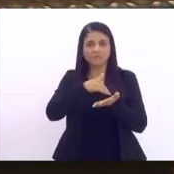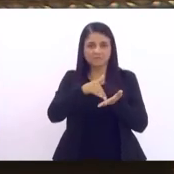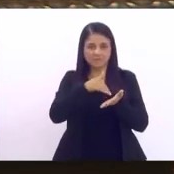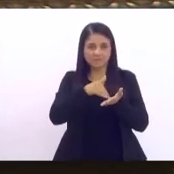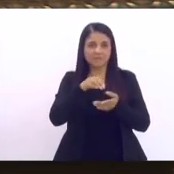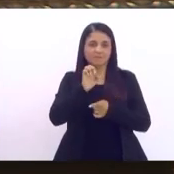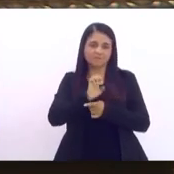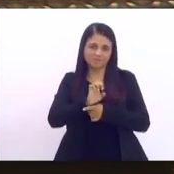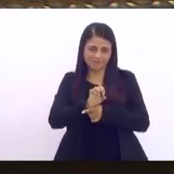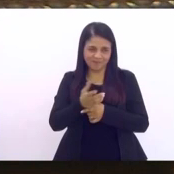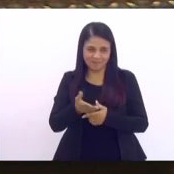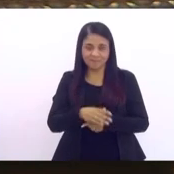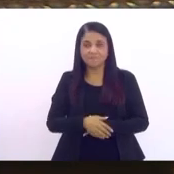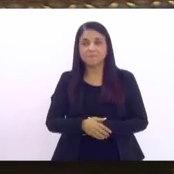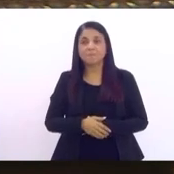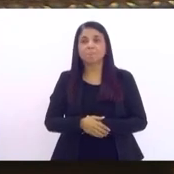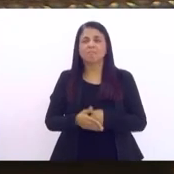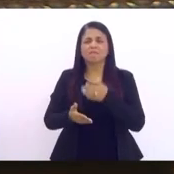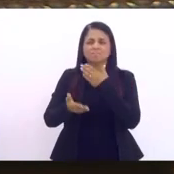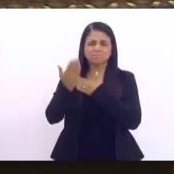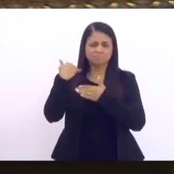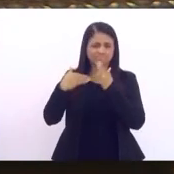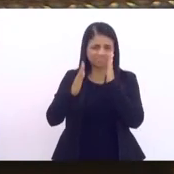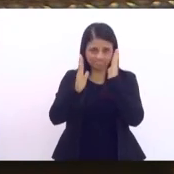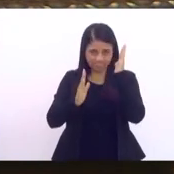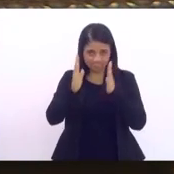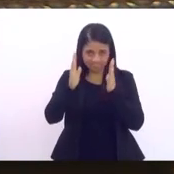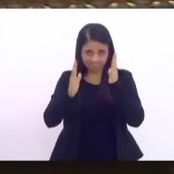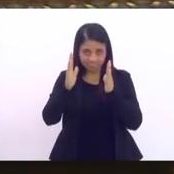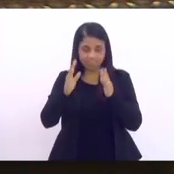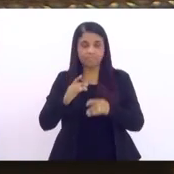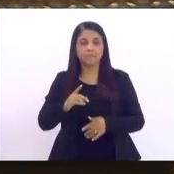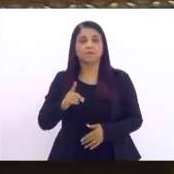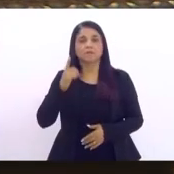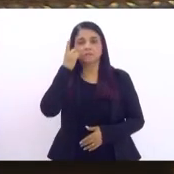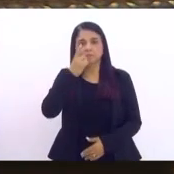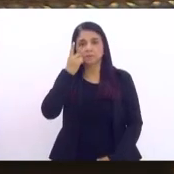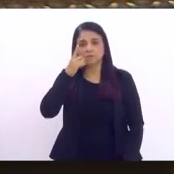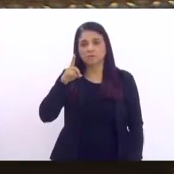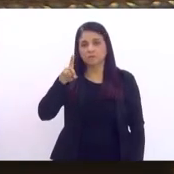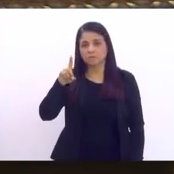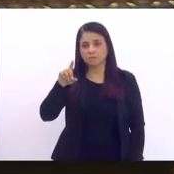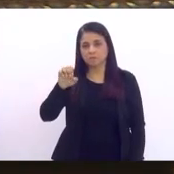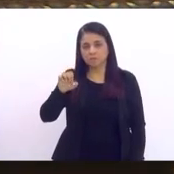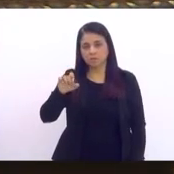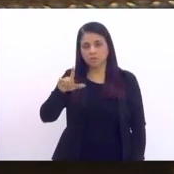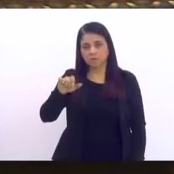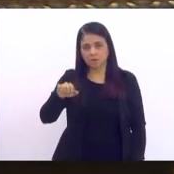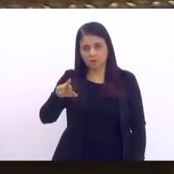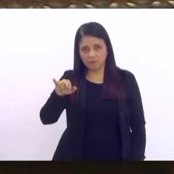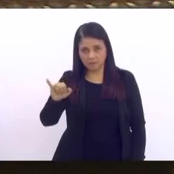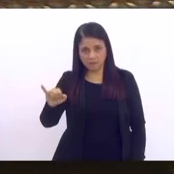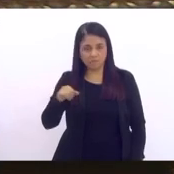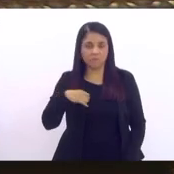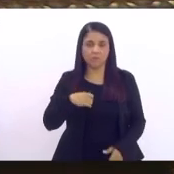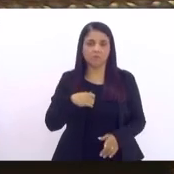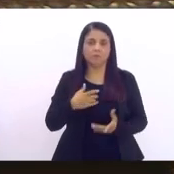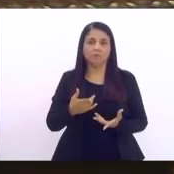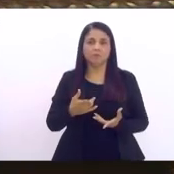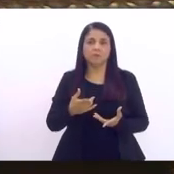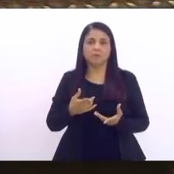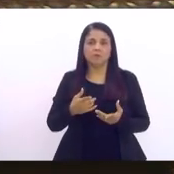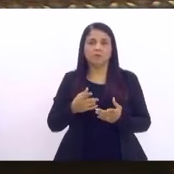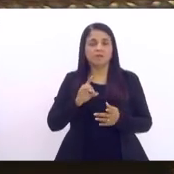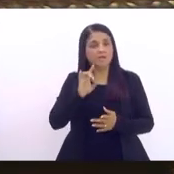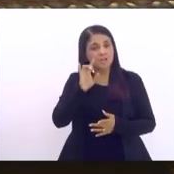naquela época, o deputado Dauari não era dublê de deputado e secretário, era só